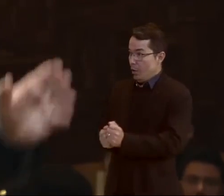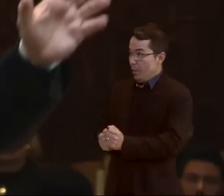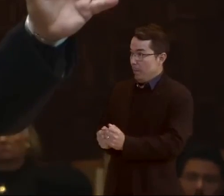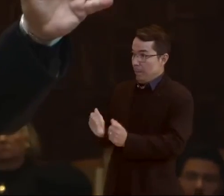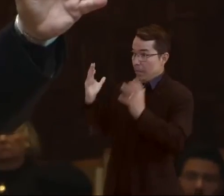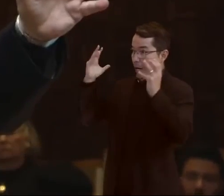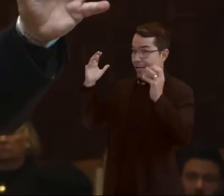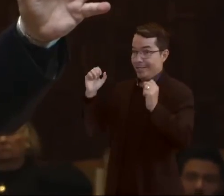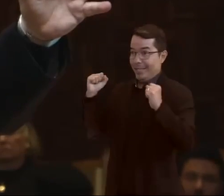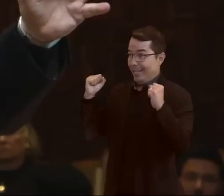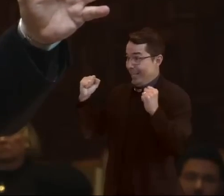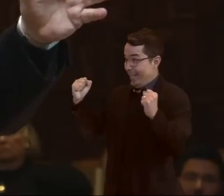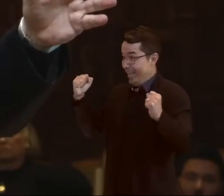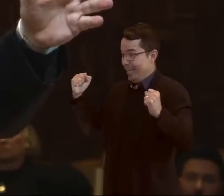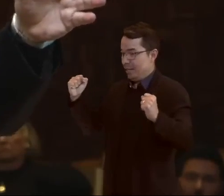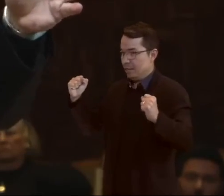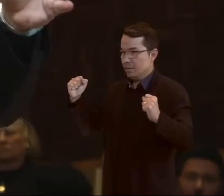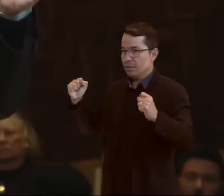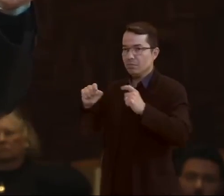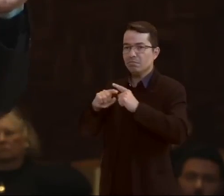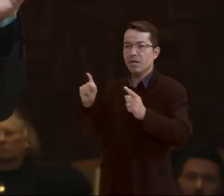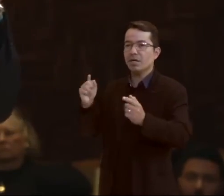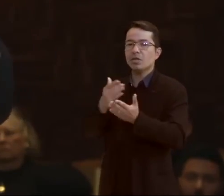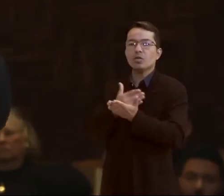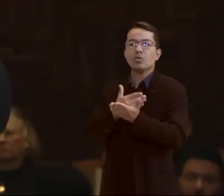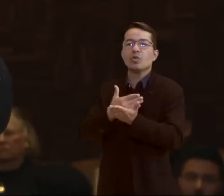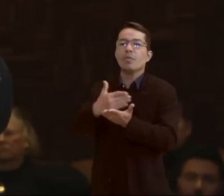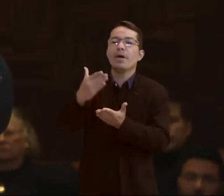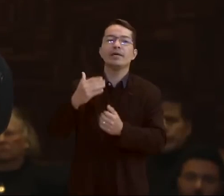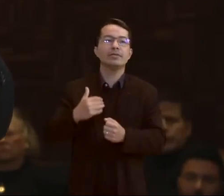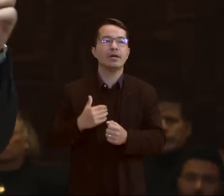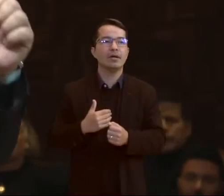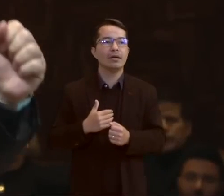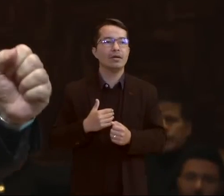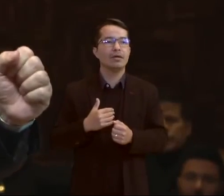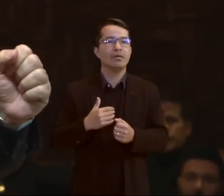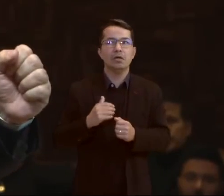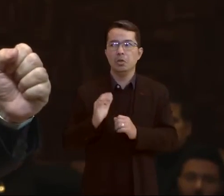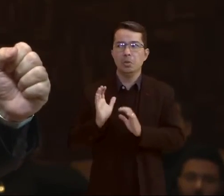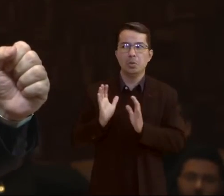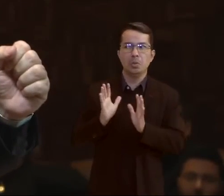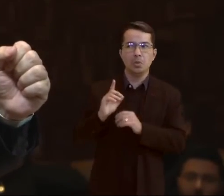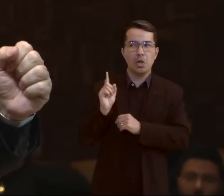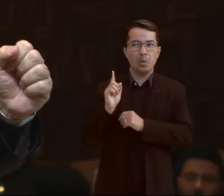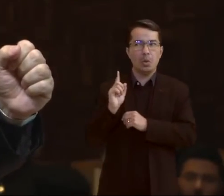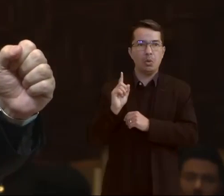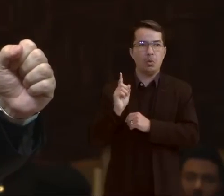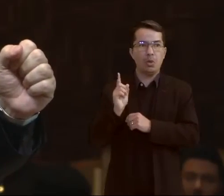Deus, mas quando chega a hora de começar a fazer as coisas que Deus está mandando, recuam.